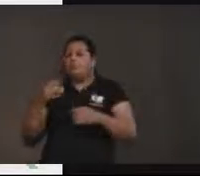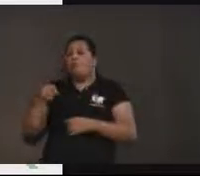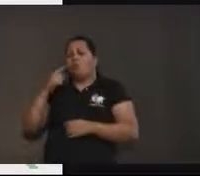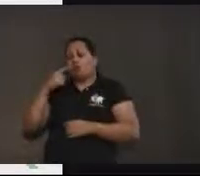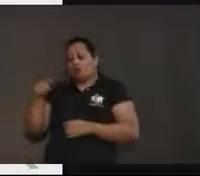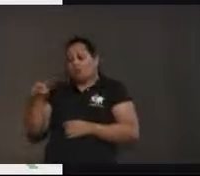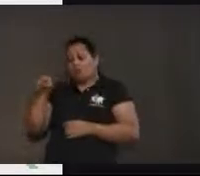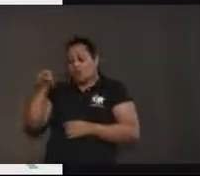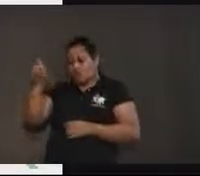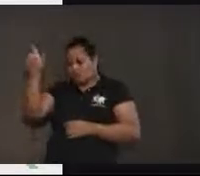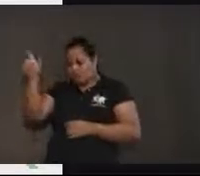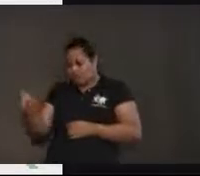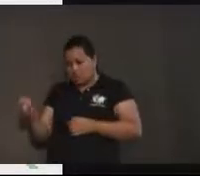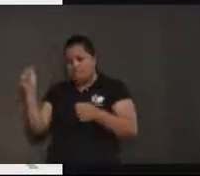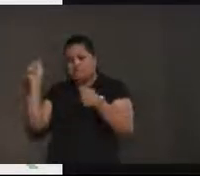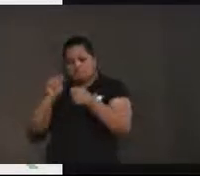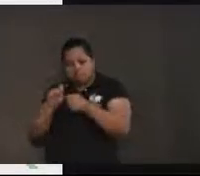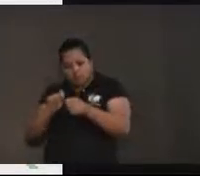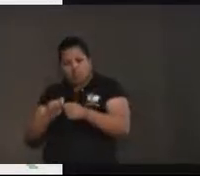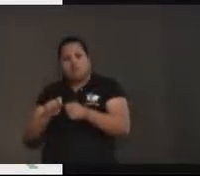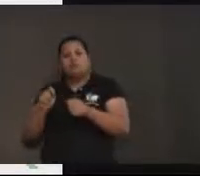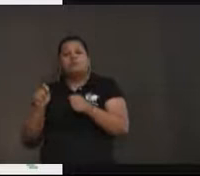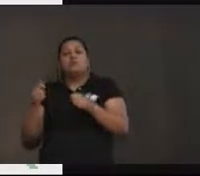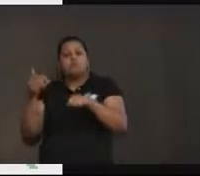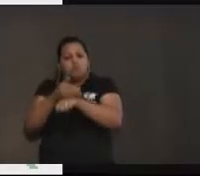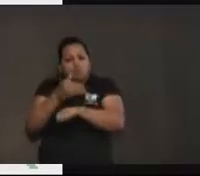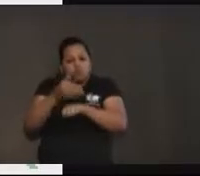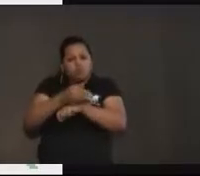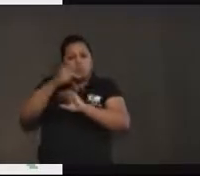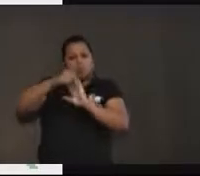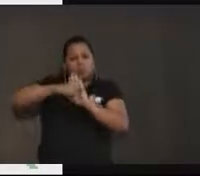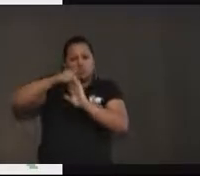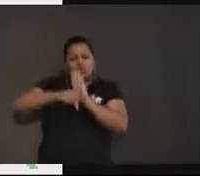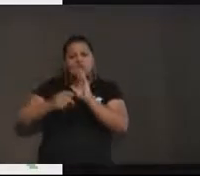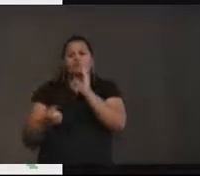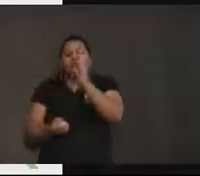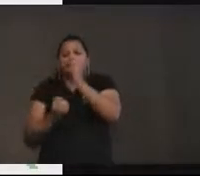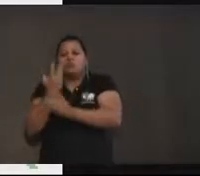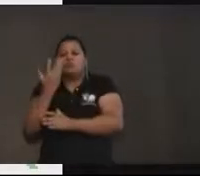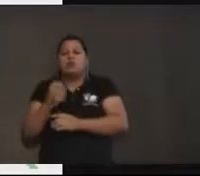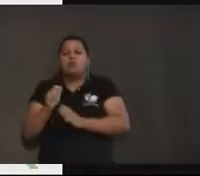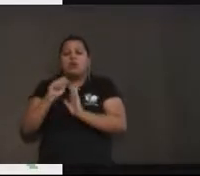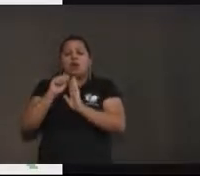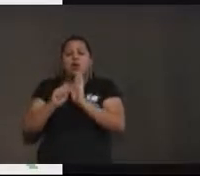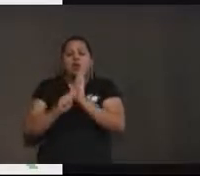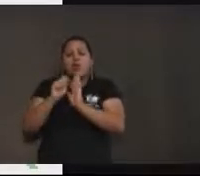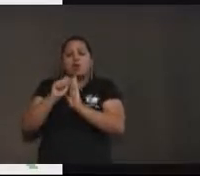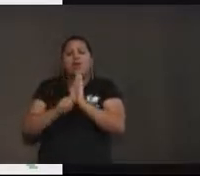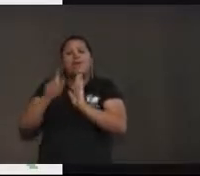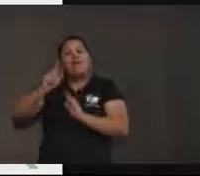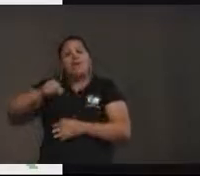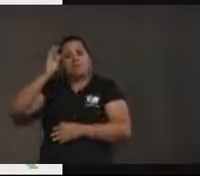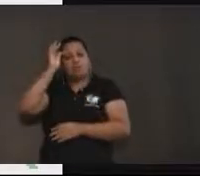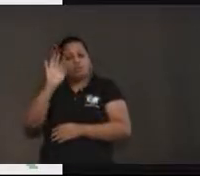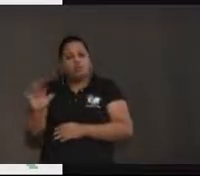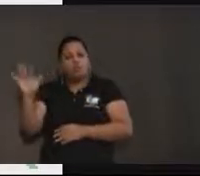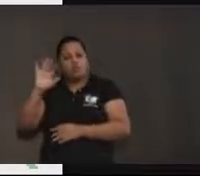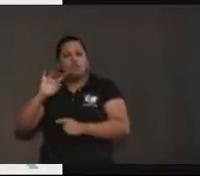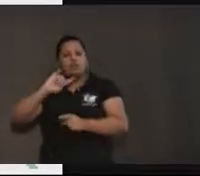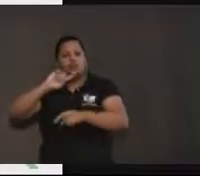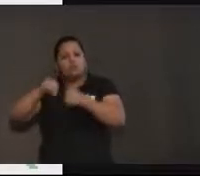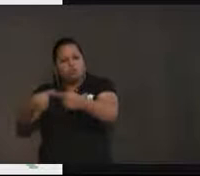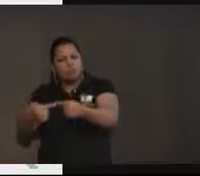desse artigo da construção desse algoritmo que que é teórico e que ele transformou depois ir numérica